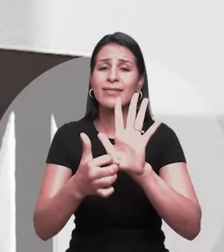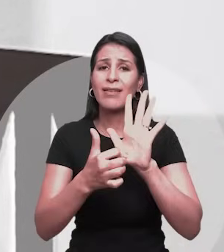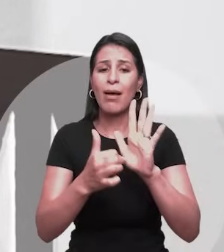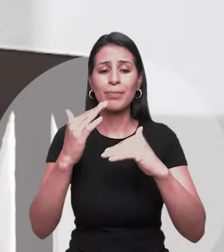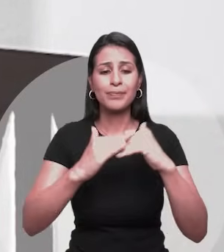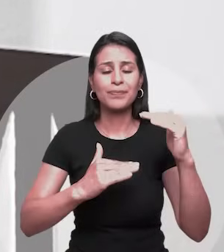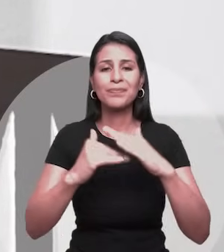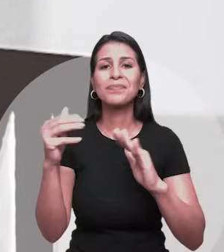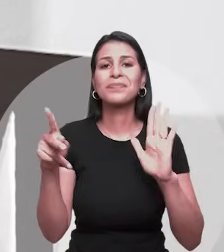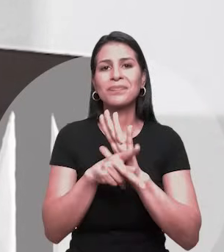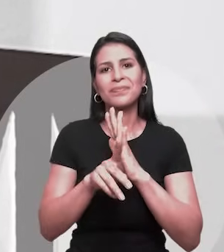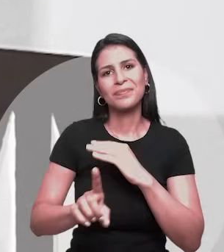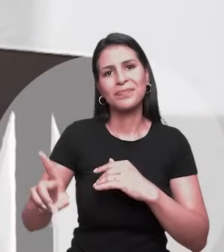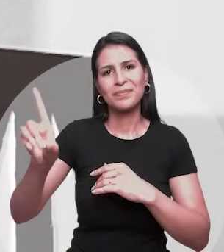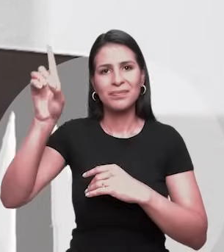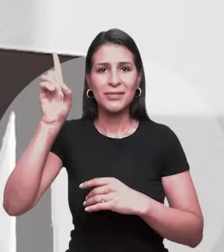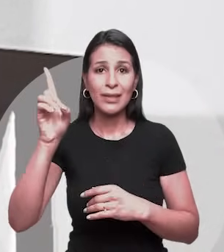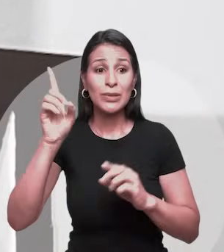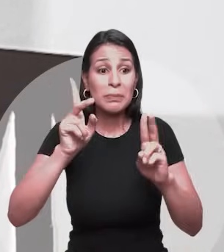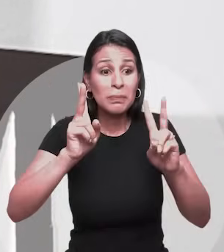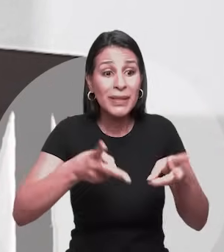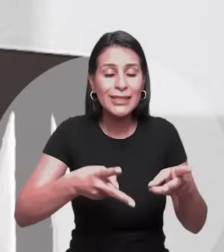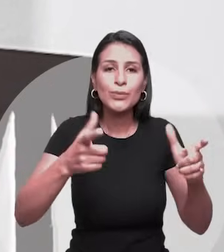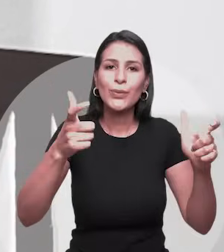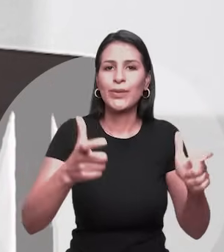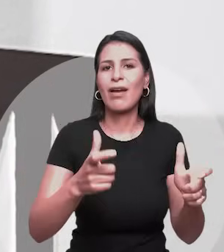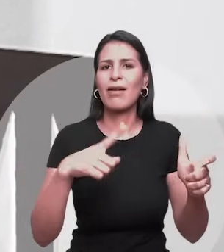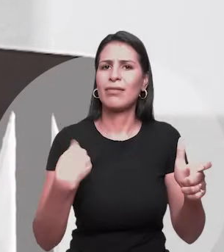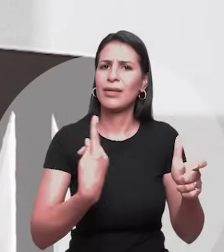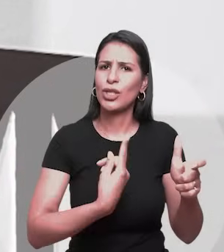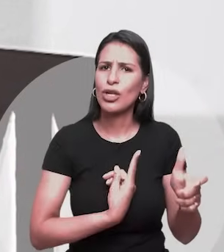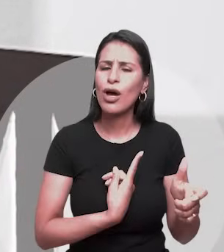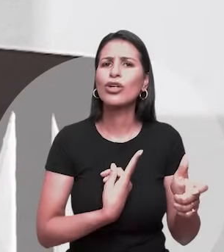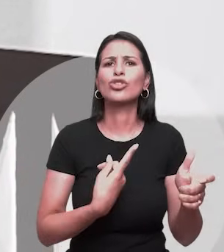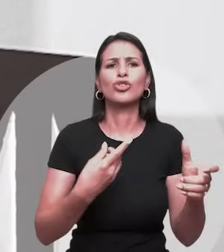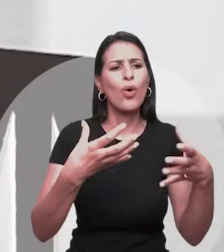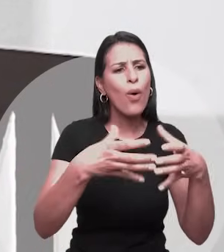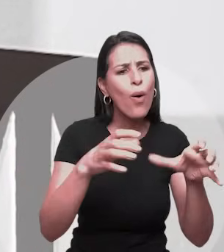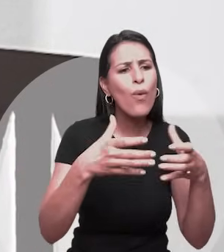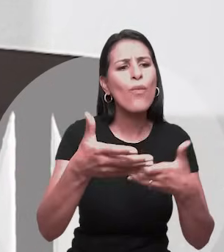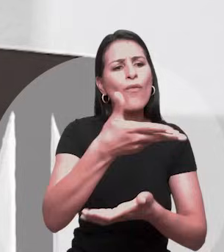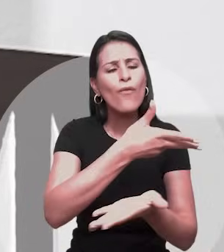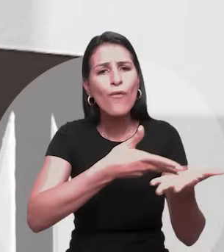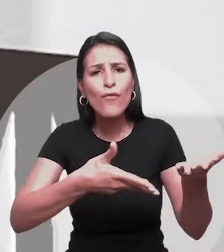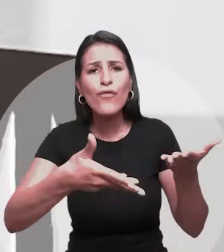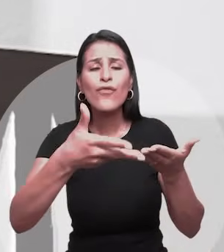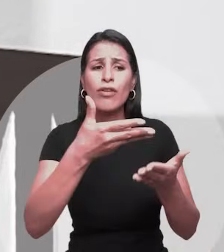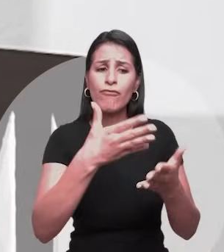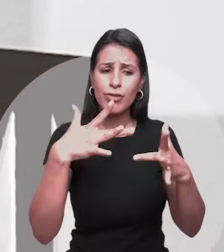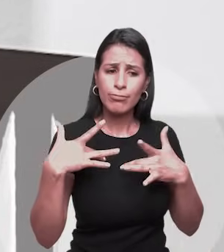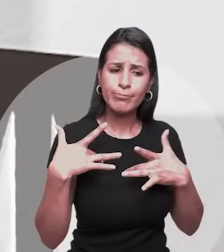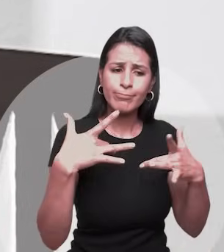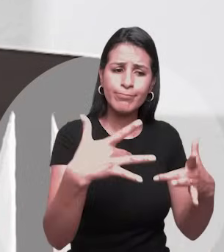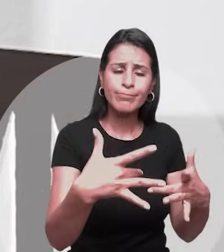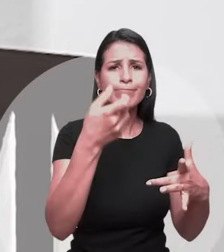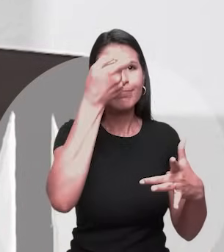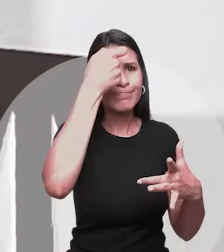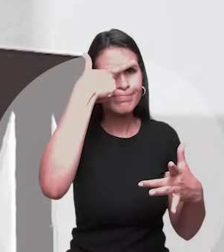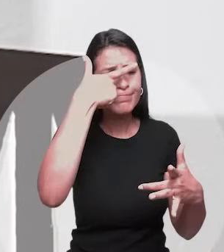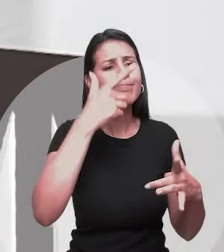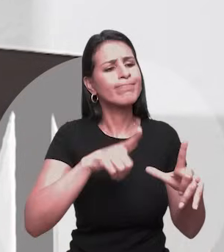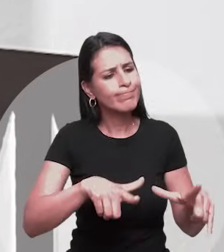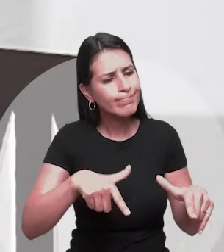é o espaço onde nós vivemos e colocamos também a nossa vocação, o nosso chamado a